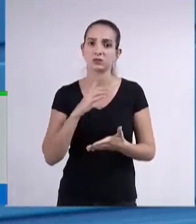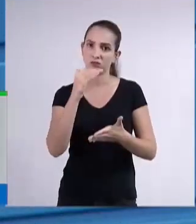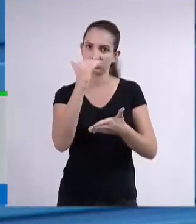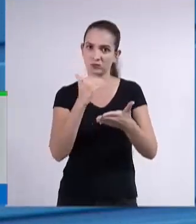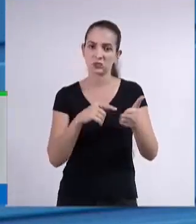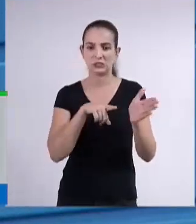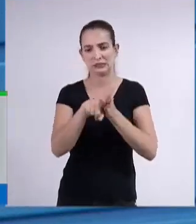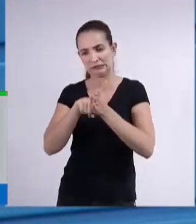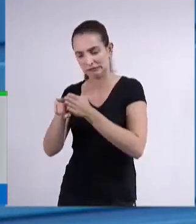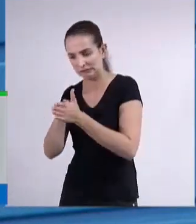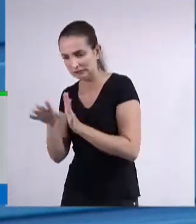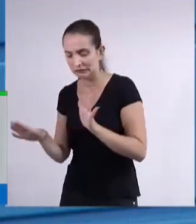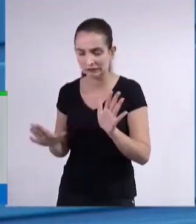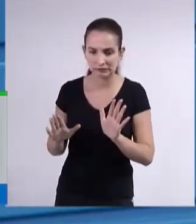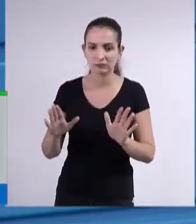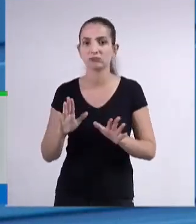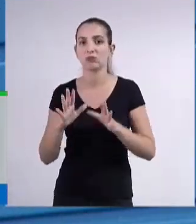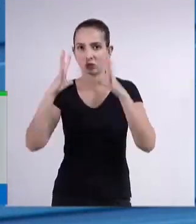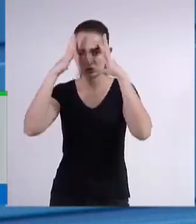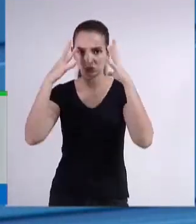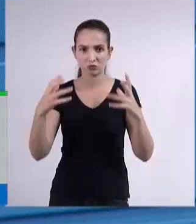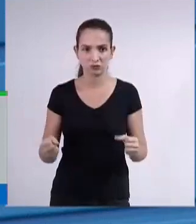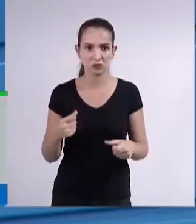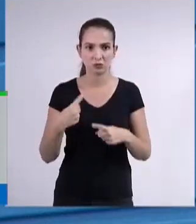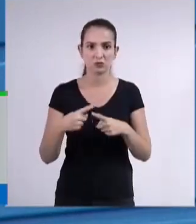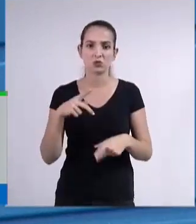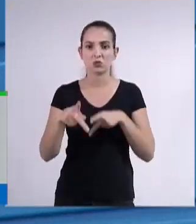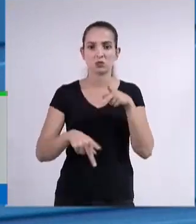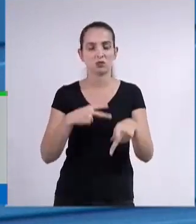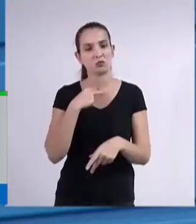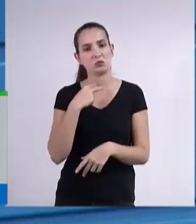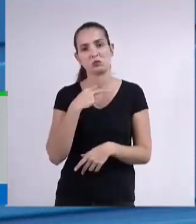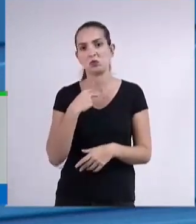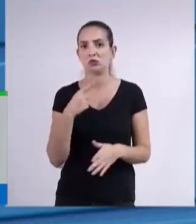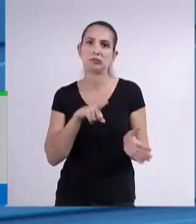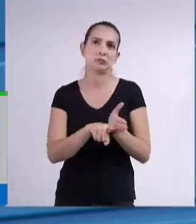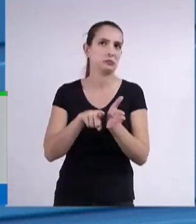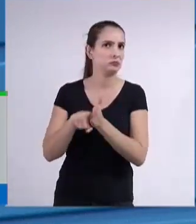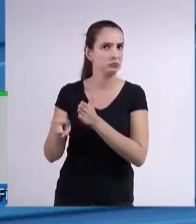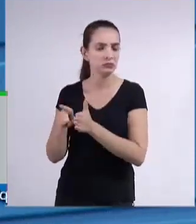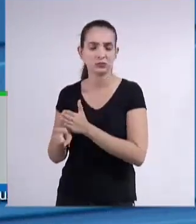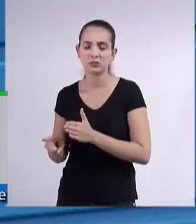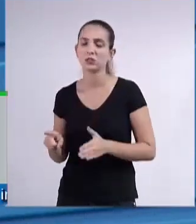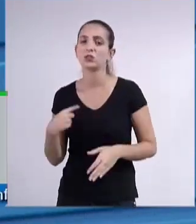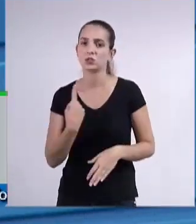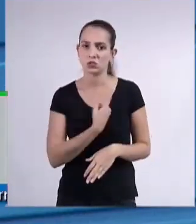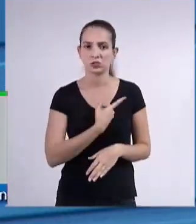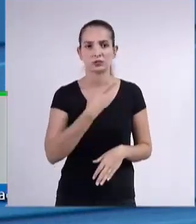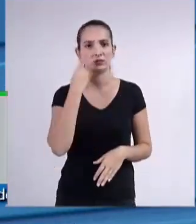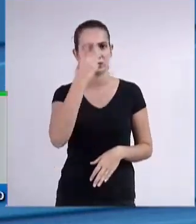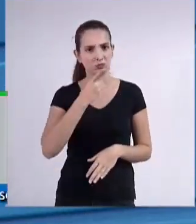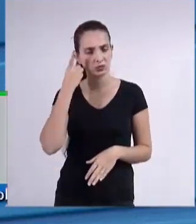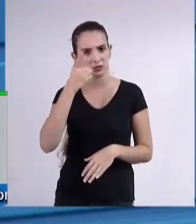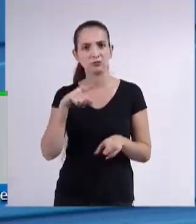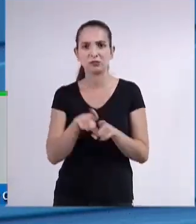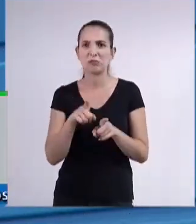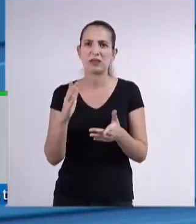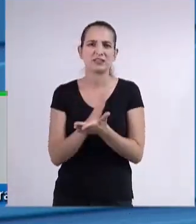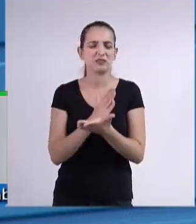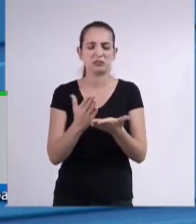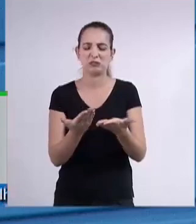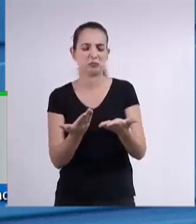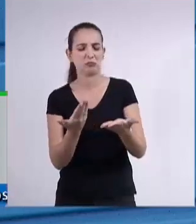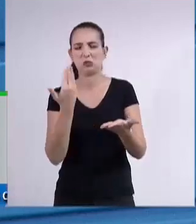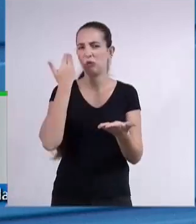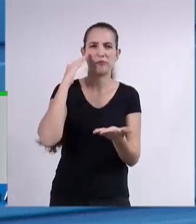essas dúvidas. A população não pode ficar em vasos de dúvida, e não só ele, e nós, como os deputados, a gente não consegue entender isso